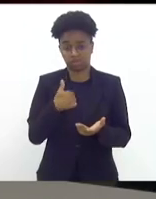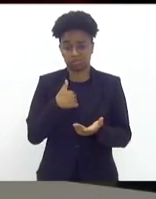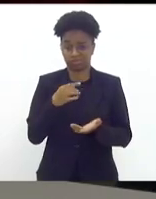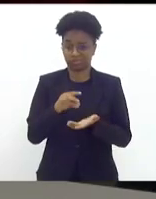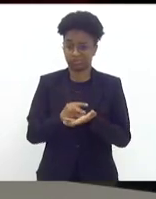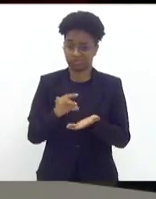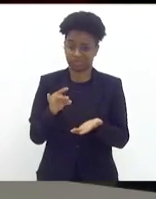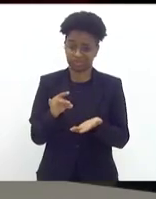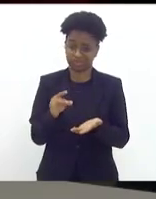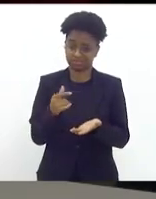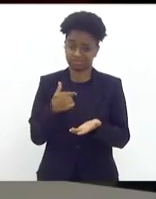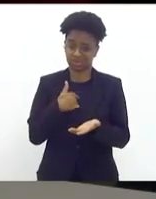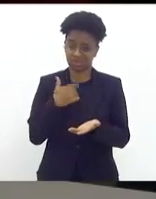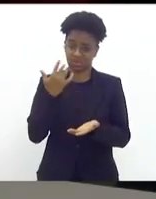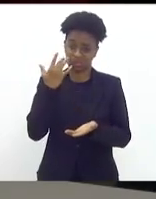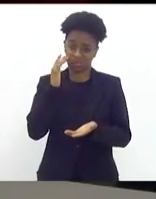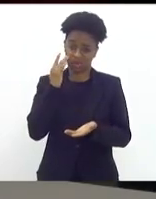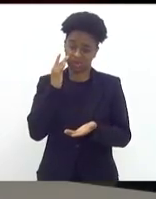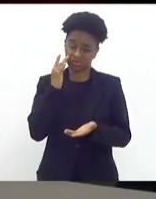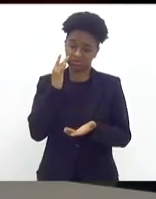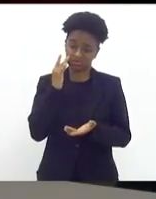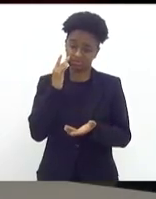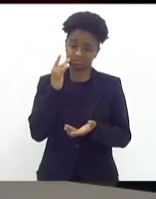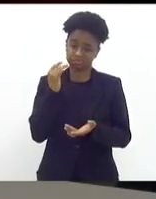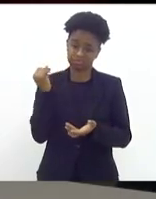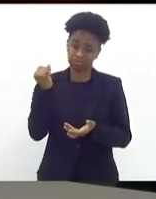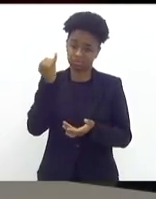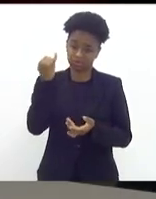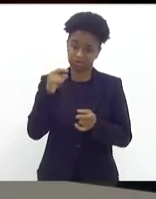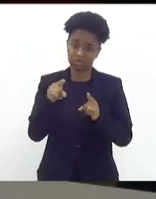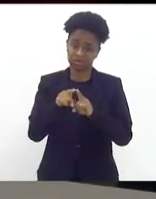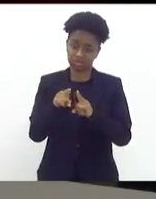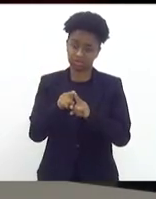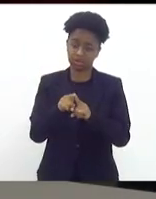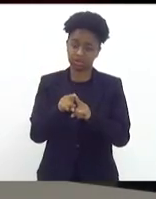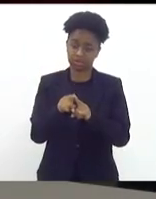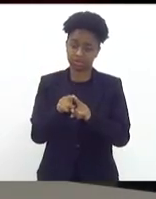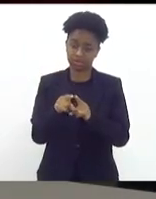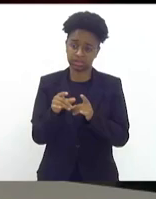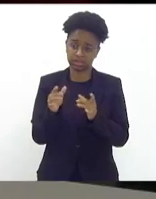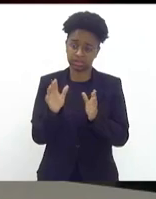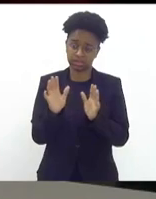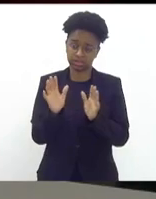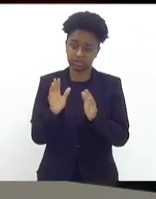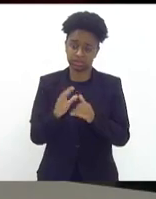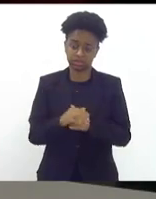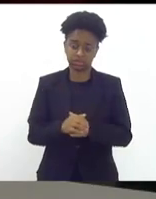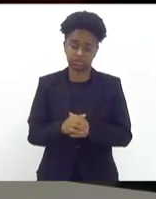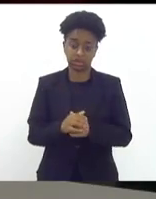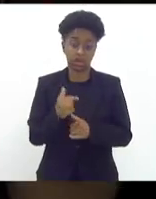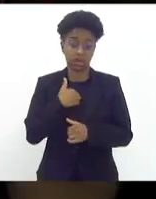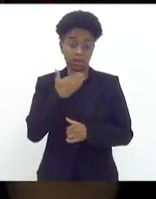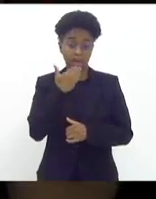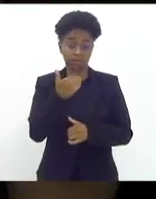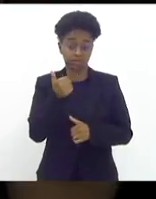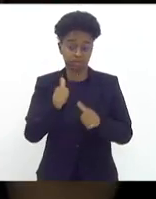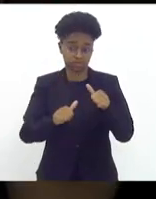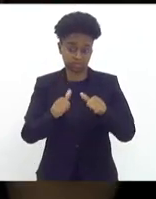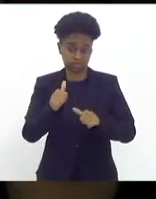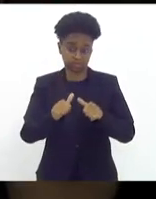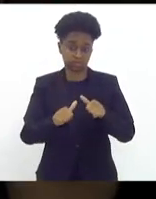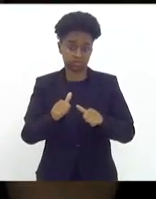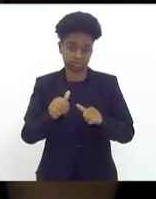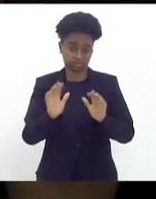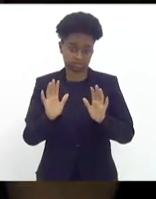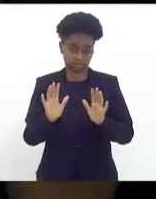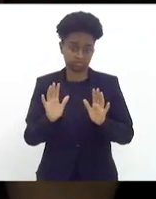Sinceramente, eu acho que, no caso, valeria até uma baixa indigência caso a presidência... Eu estou pedindo vista, senhor presidente.